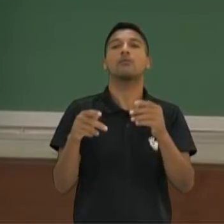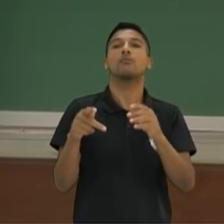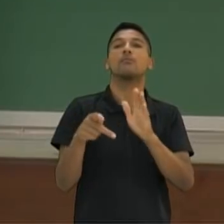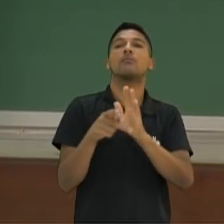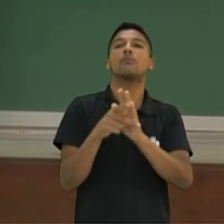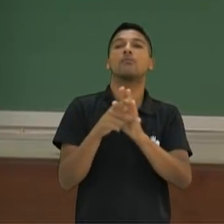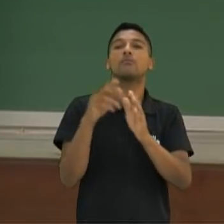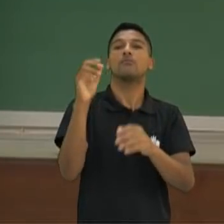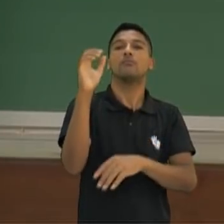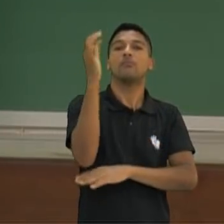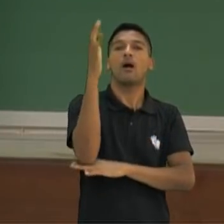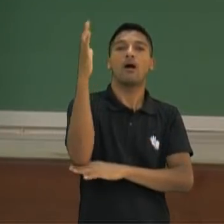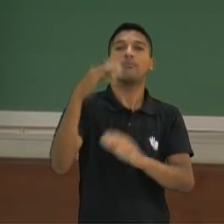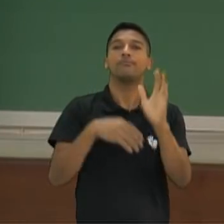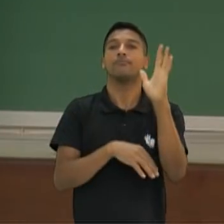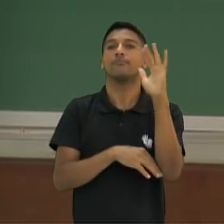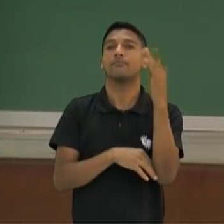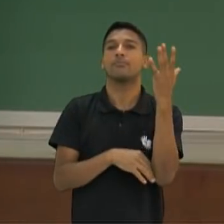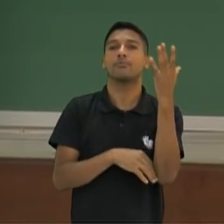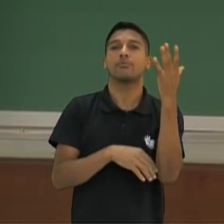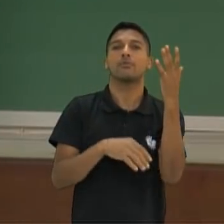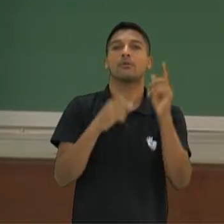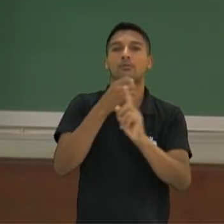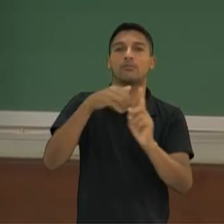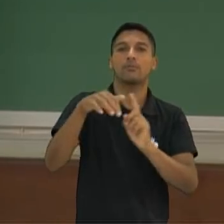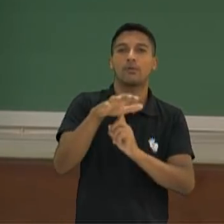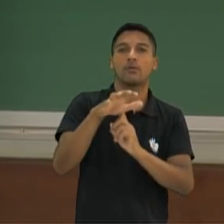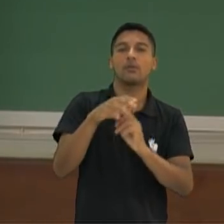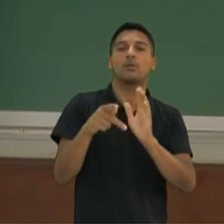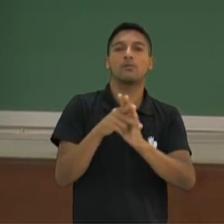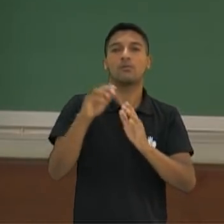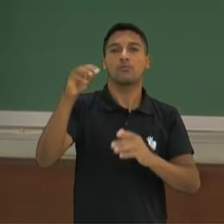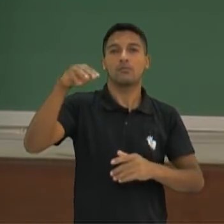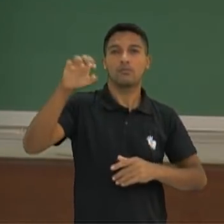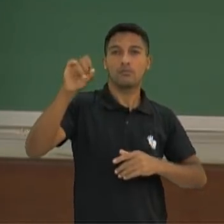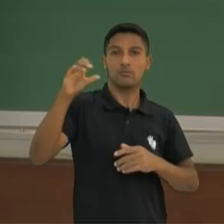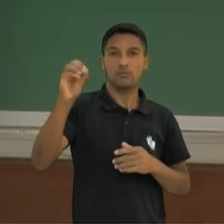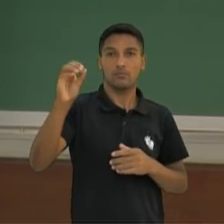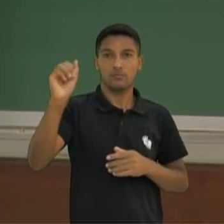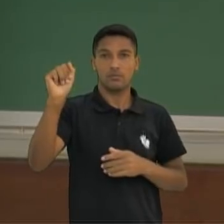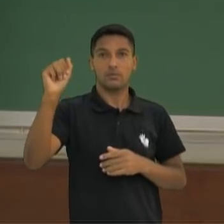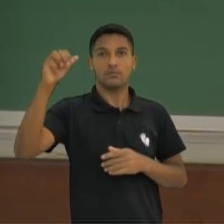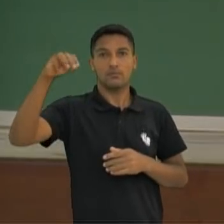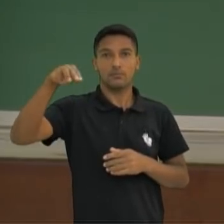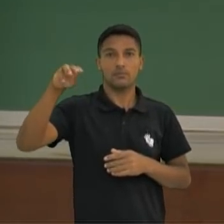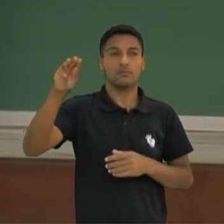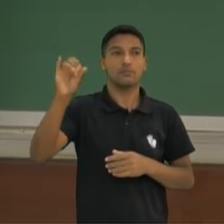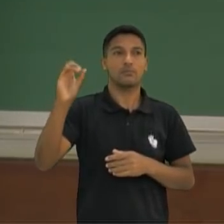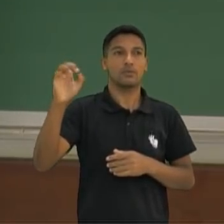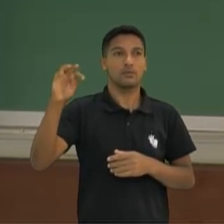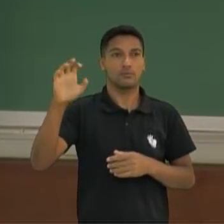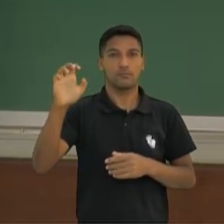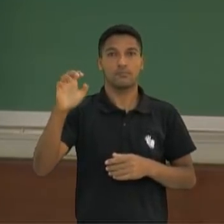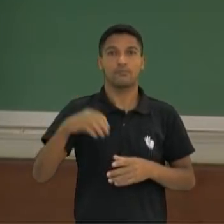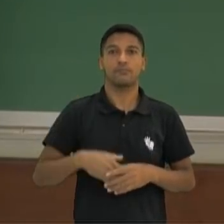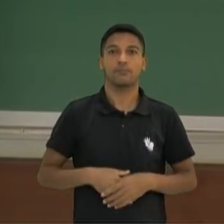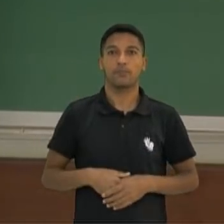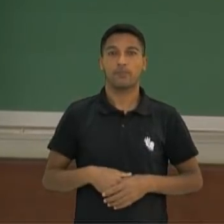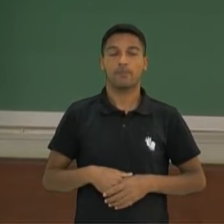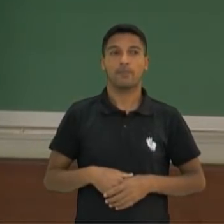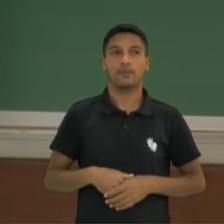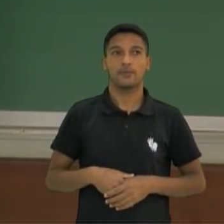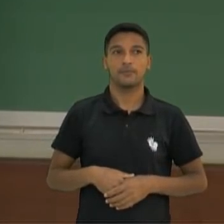rotina mais, digamos assim, ligada ao meio ambiente. Nessa perspectiva, revisei novamente a questão do